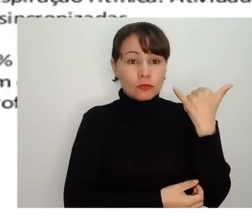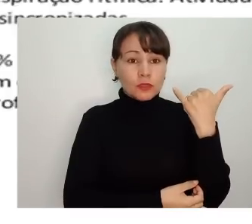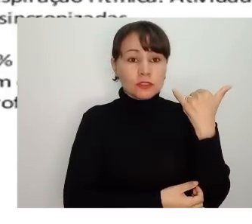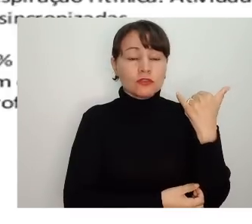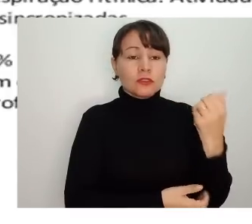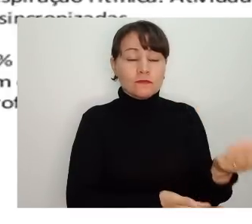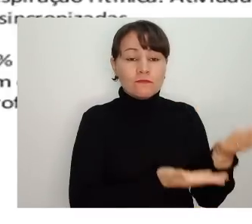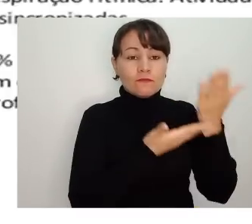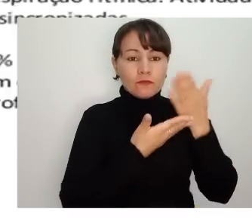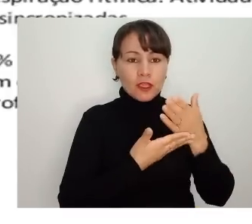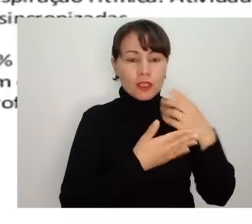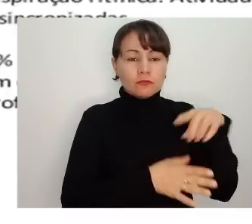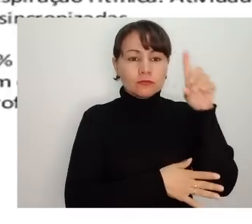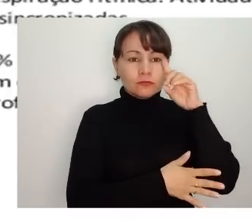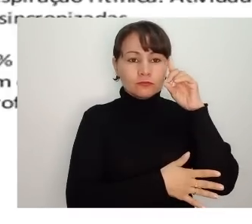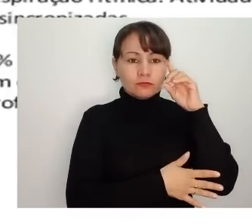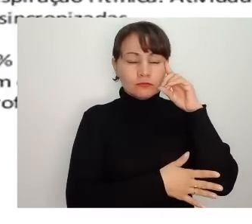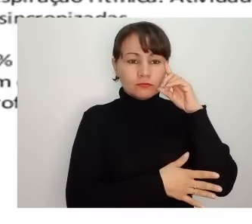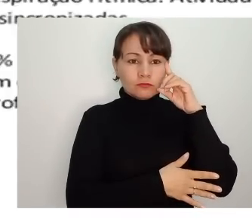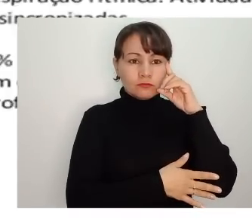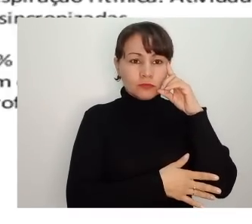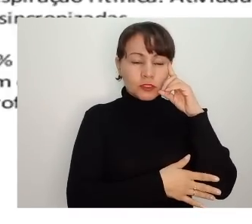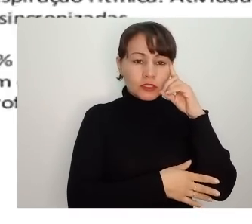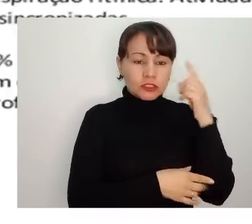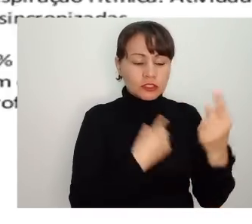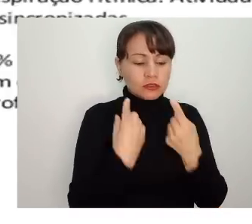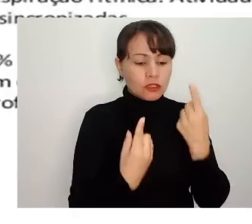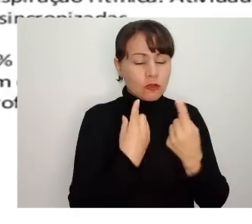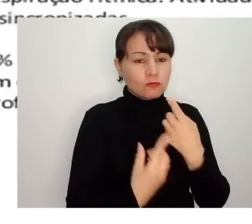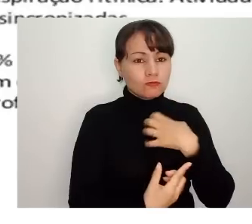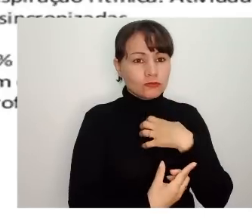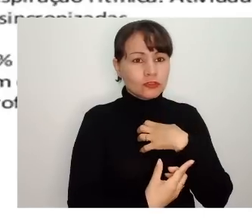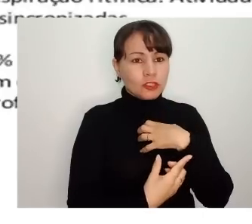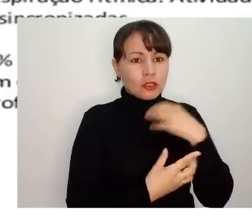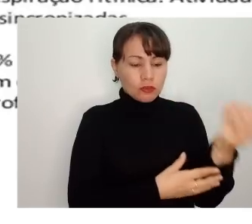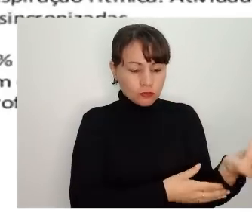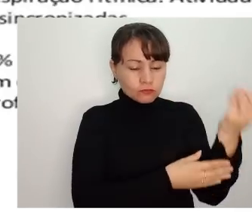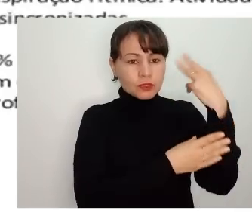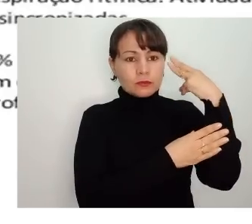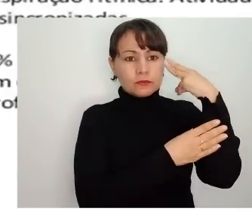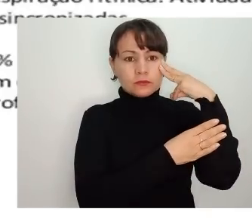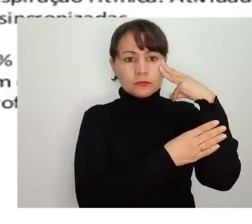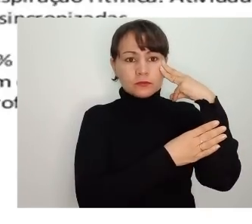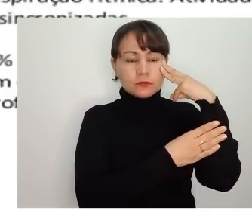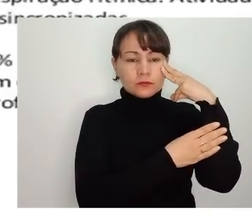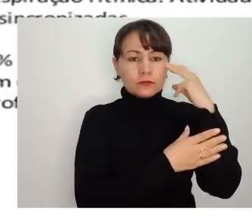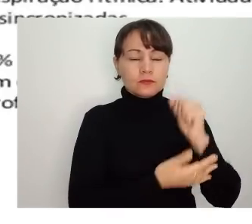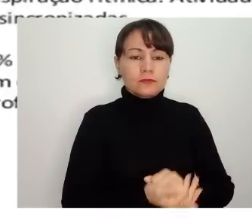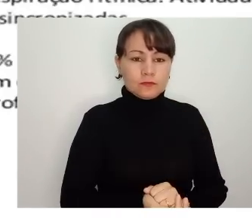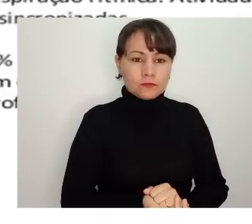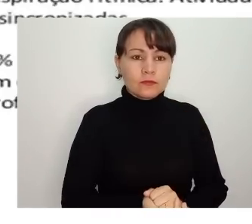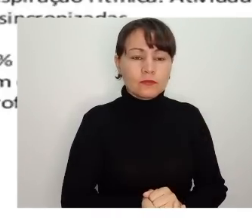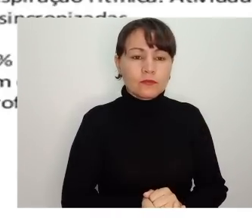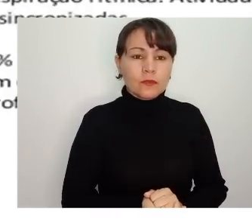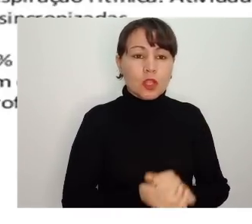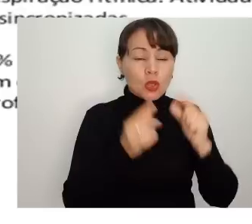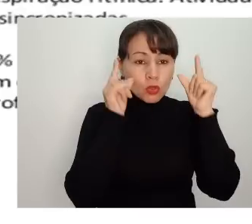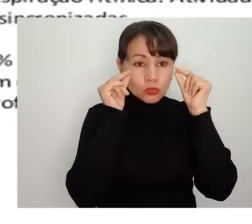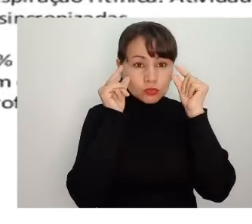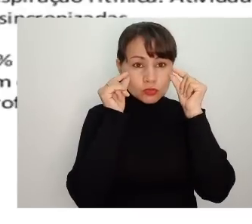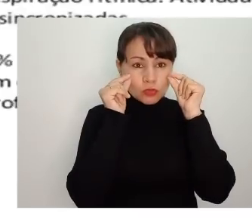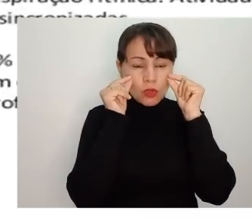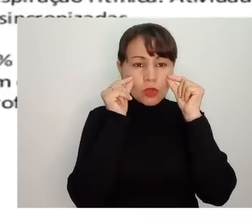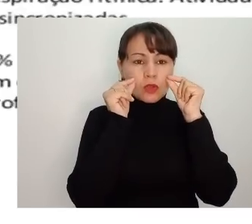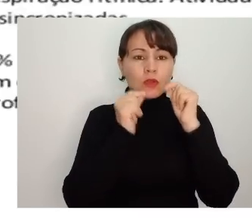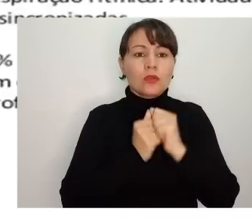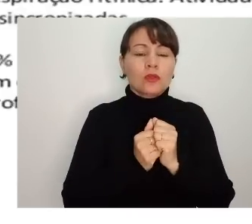aprendi durante o dia sejam, de alguma forma, consolidadas. O ciclo todo do meu